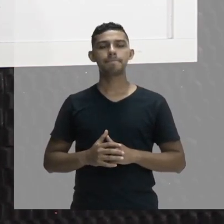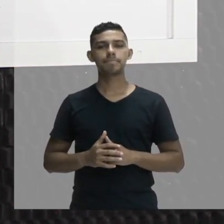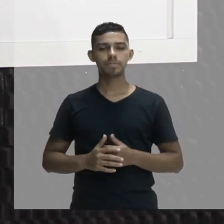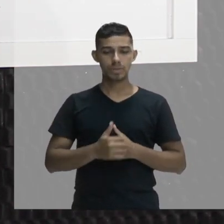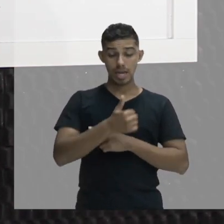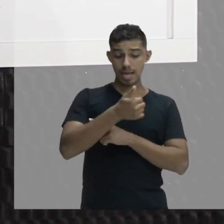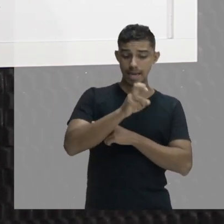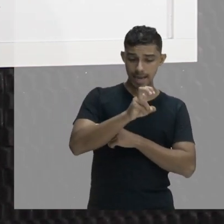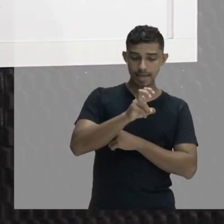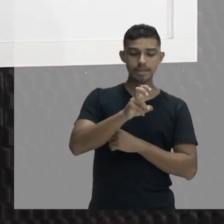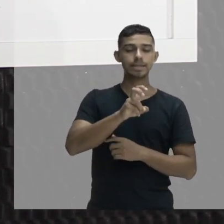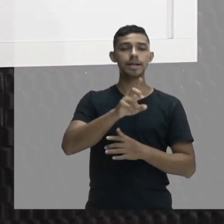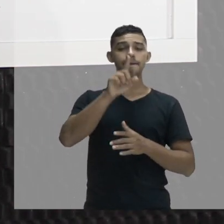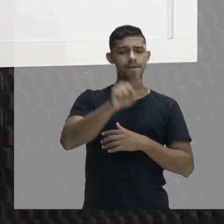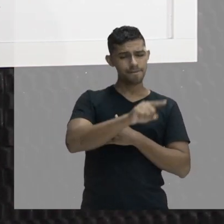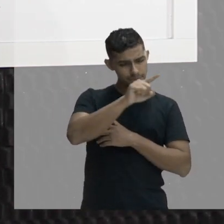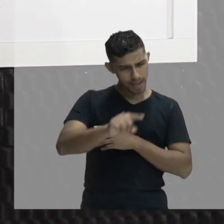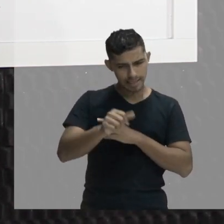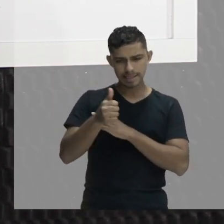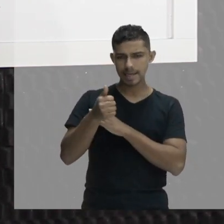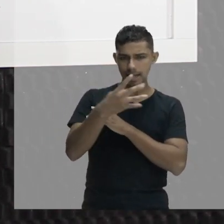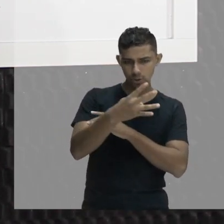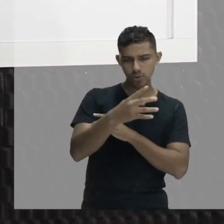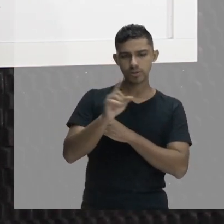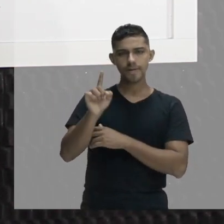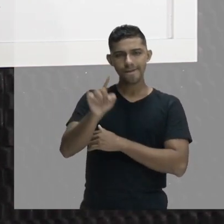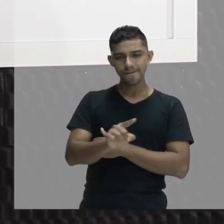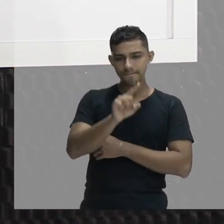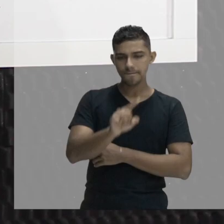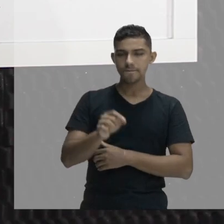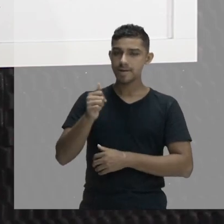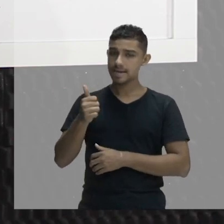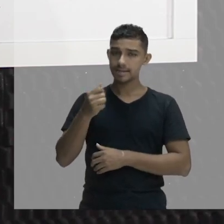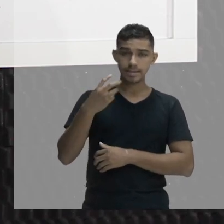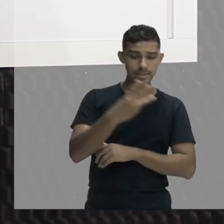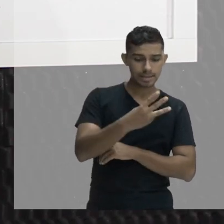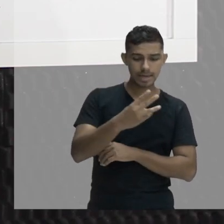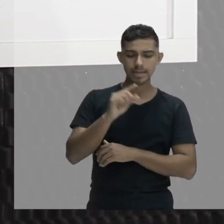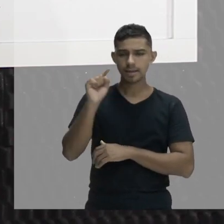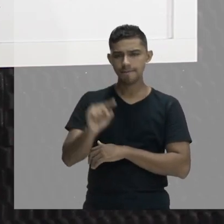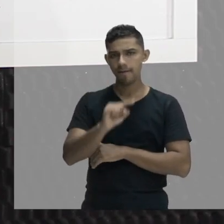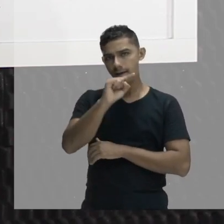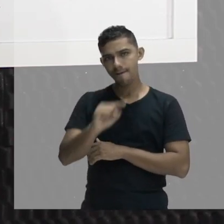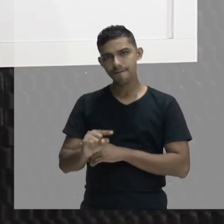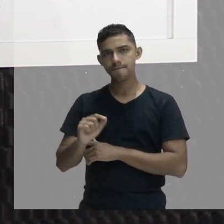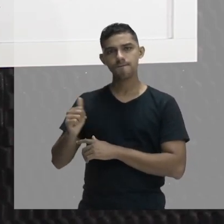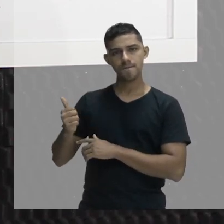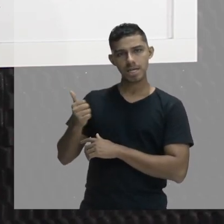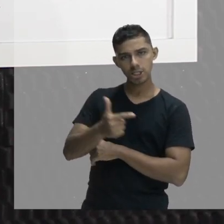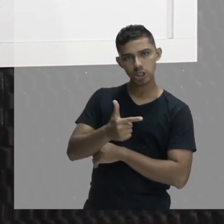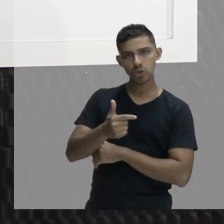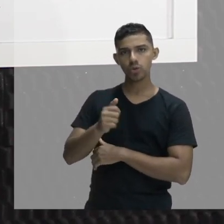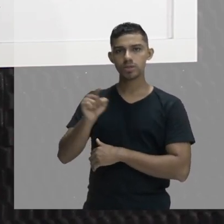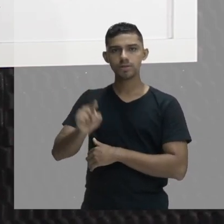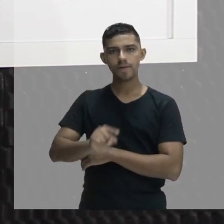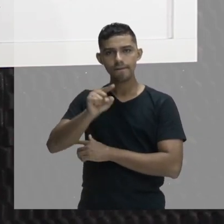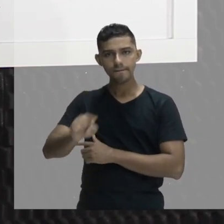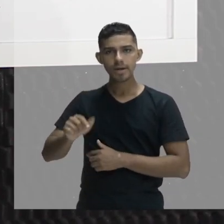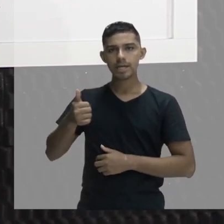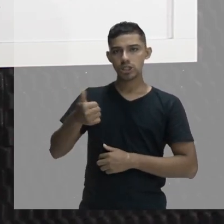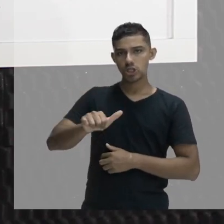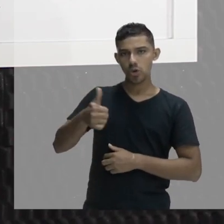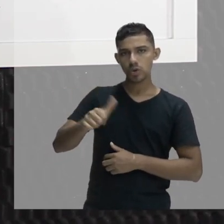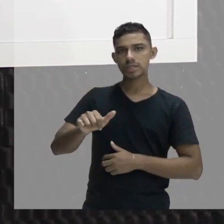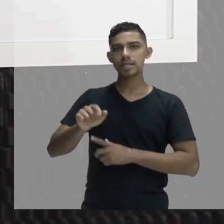vai ter 15 vezes 14 vezes 13 vezes